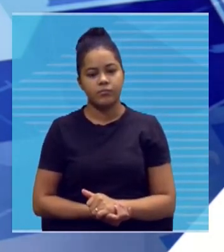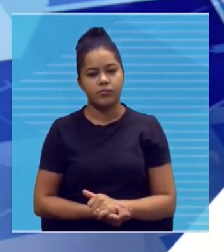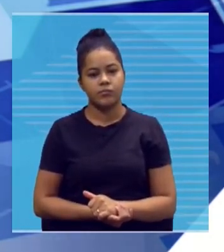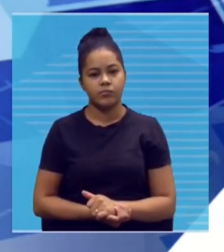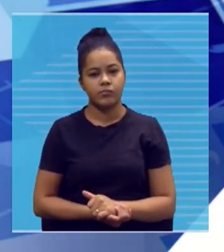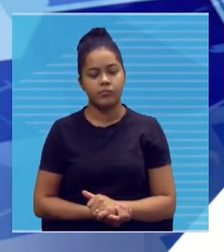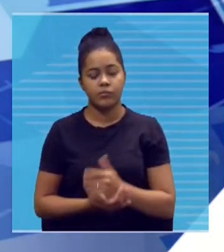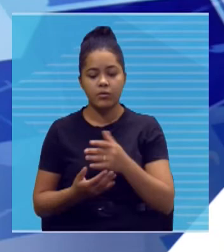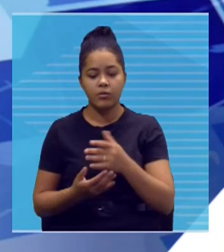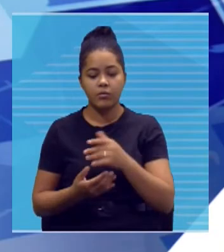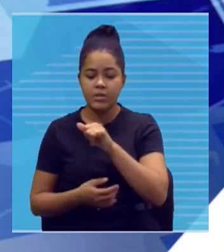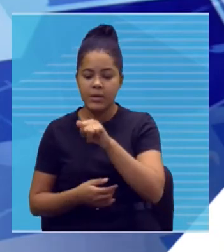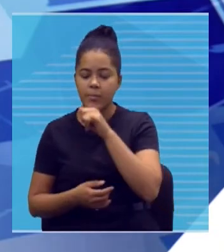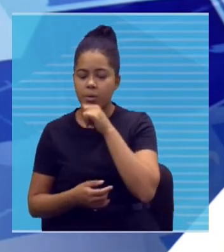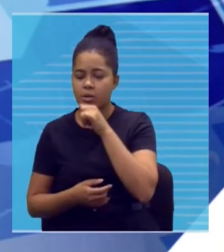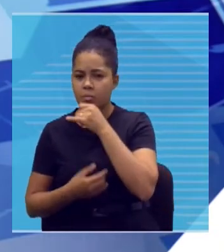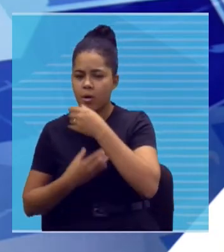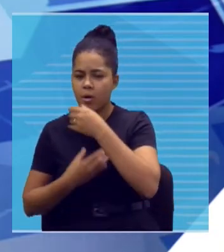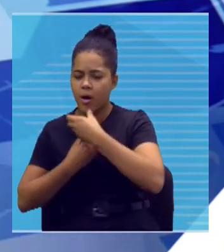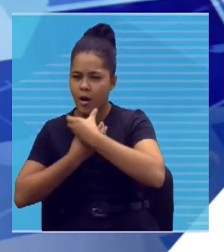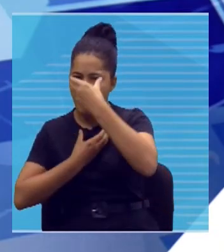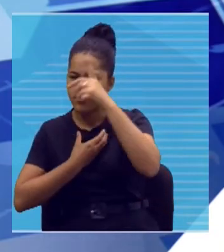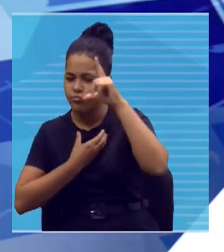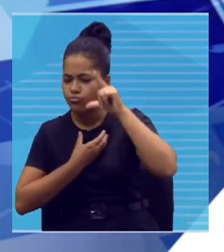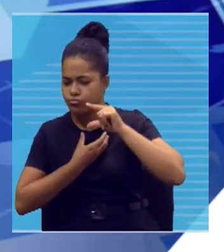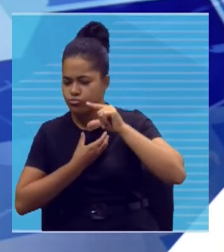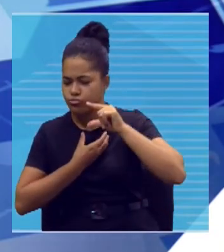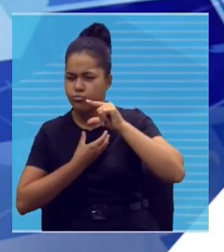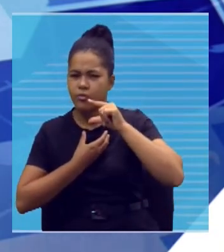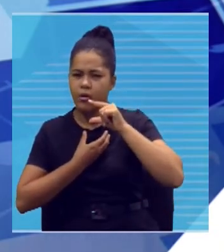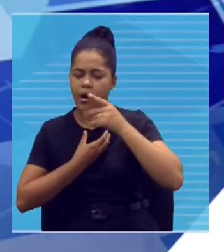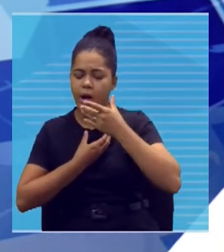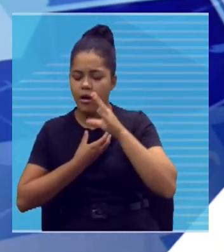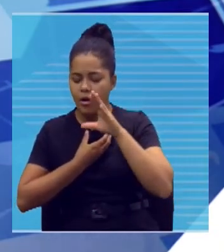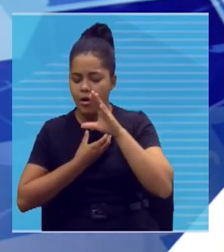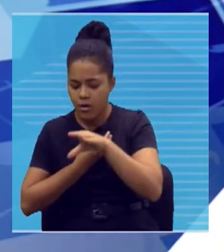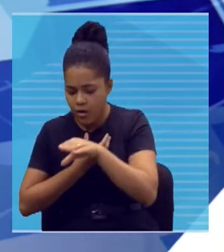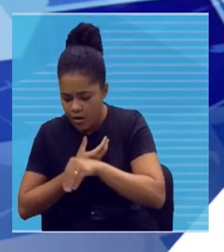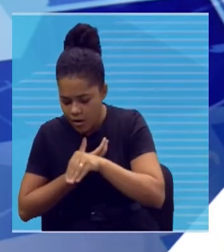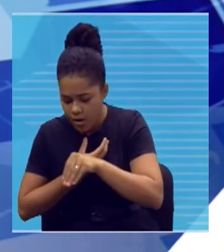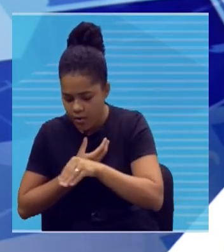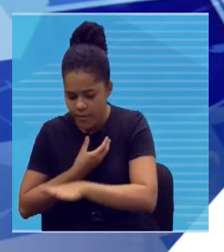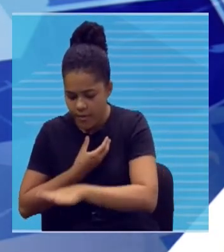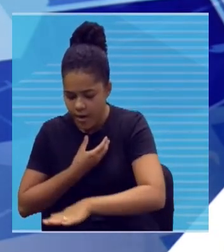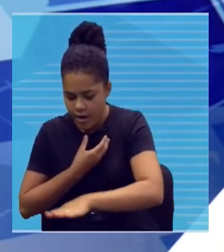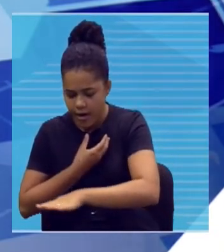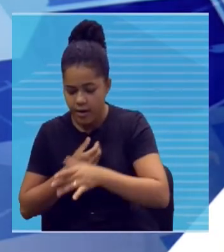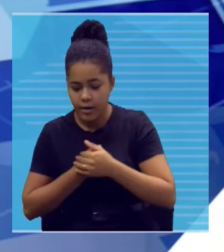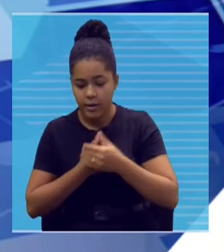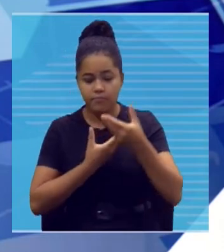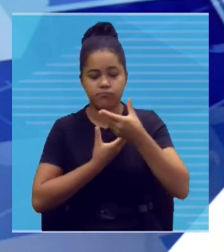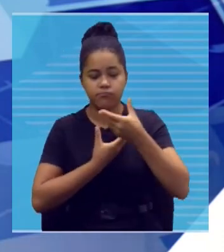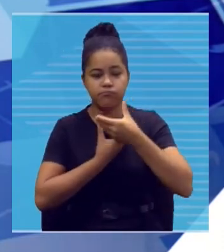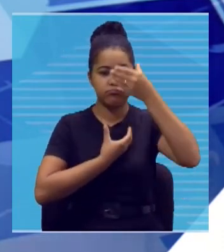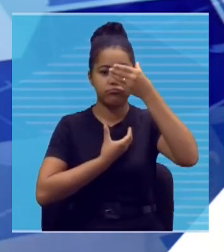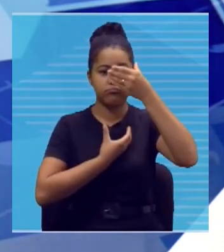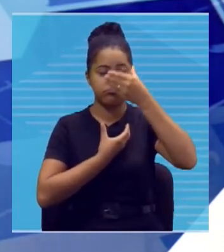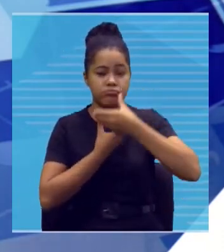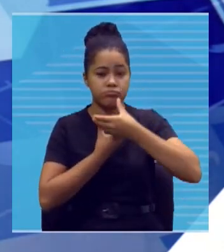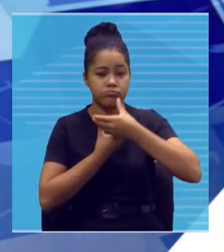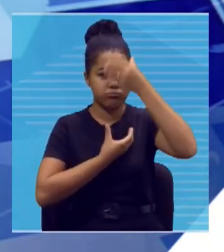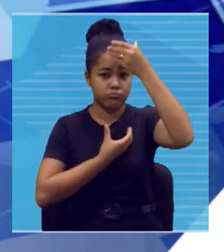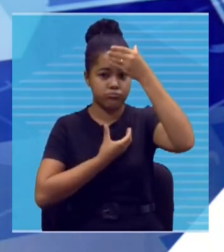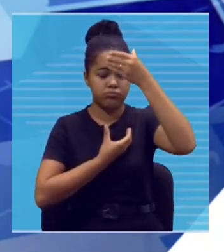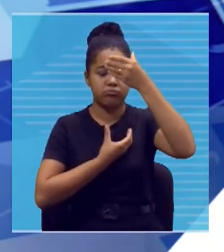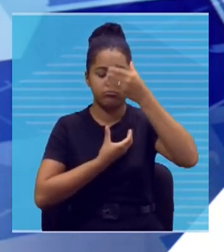mais baixa os intermediários podiam comer o que tava embaixo tava no meio e os que tinham é pescoço grande poderia